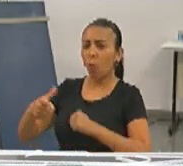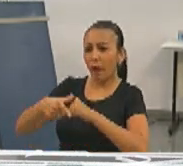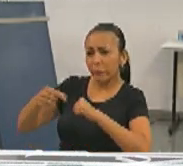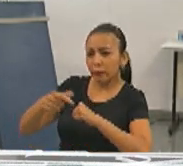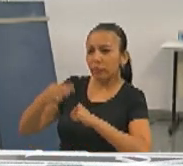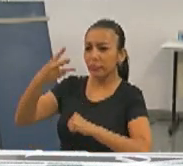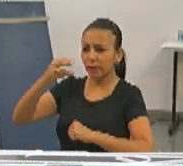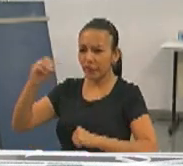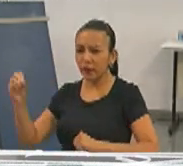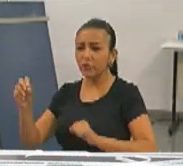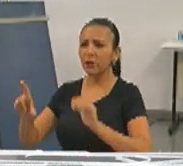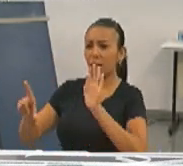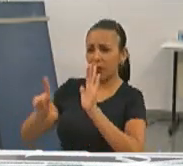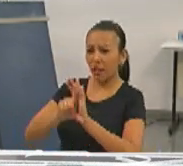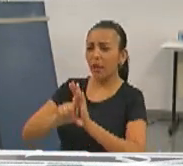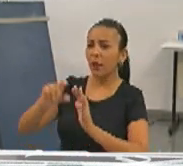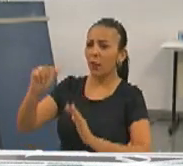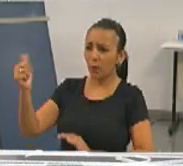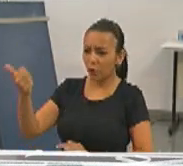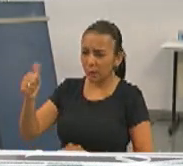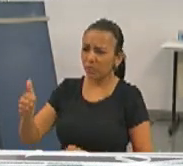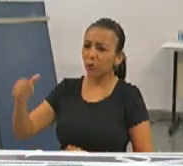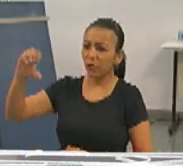300 da Lei